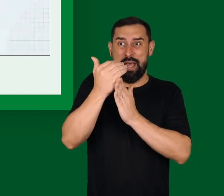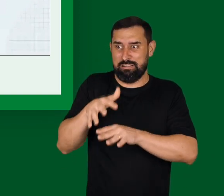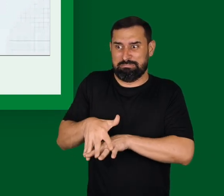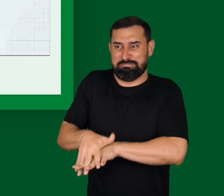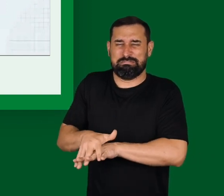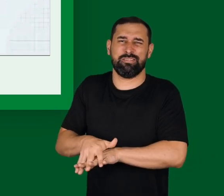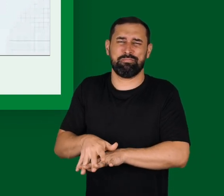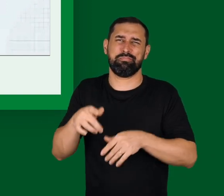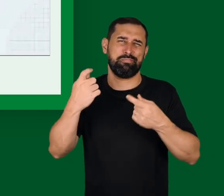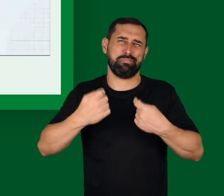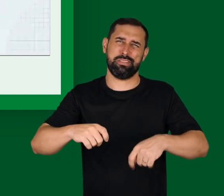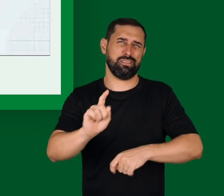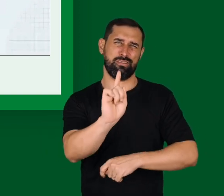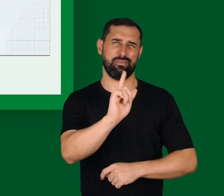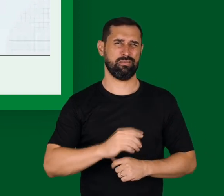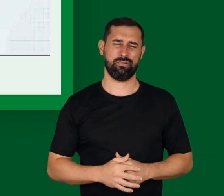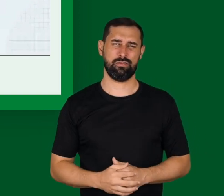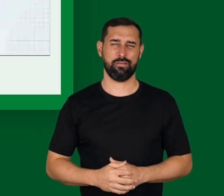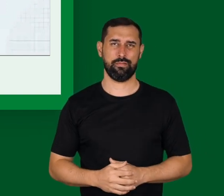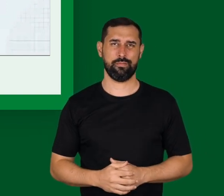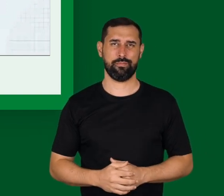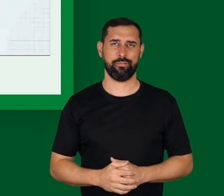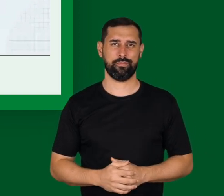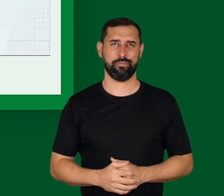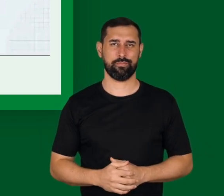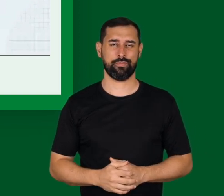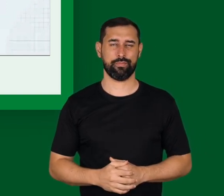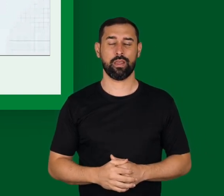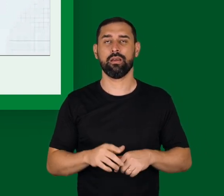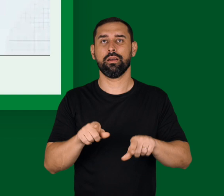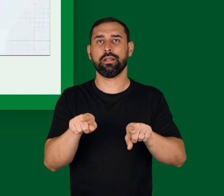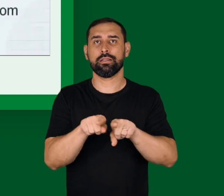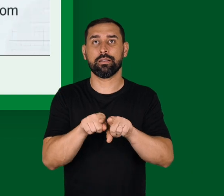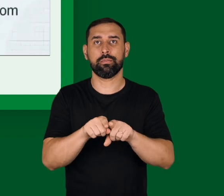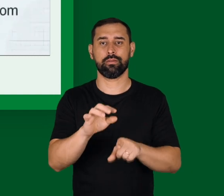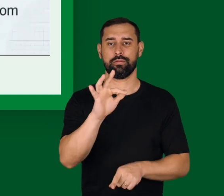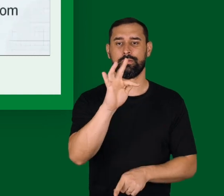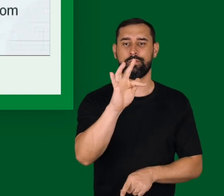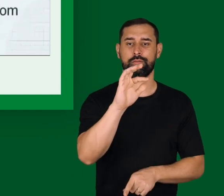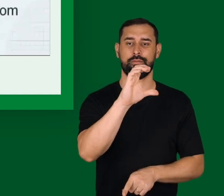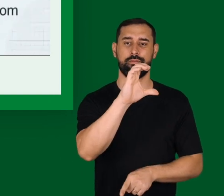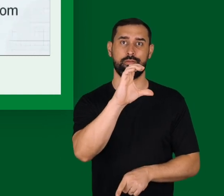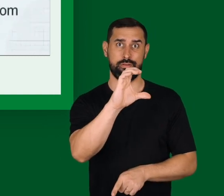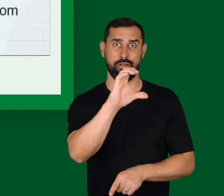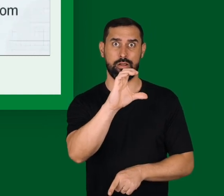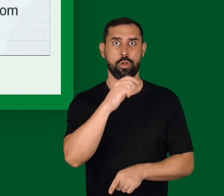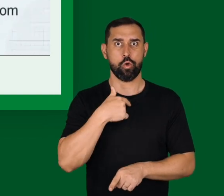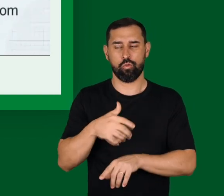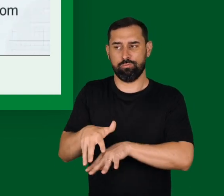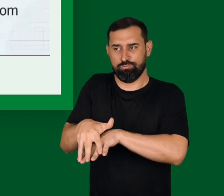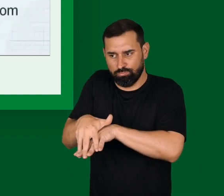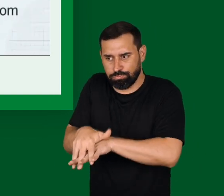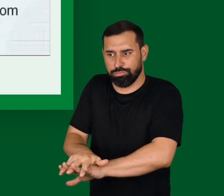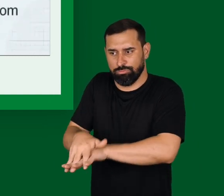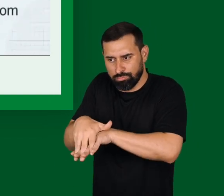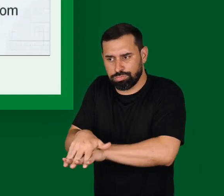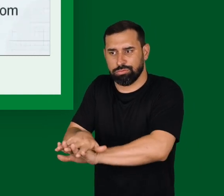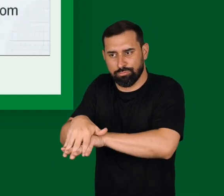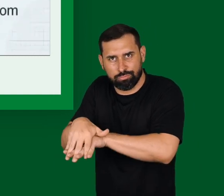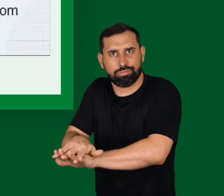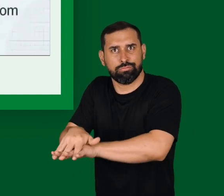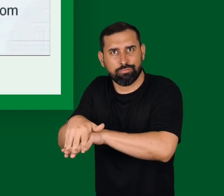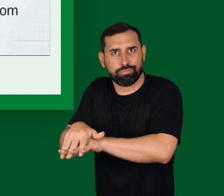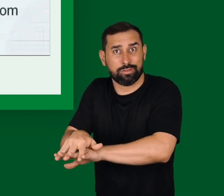compressão. Então a gente tem que estar atento para não exceder na força na hora de reanimar a criança, tá? Então, lembrar que